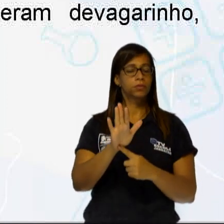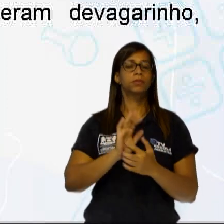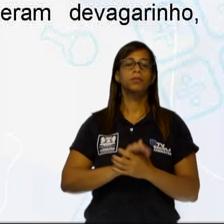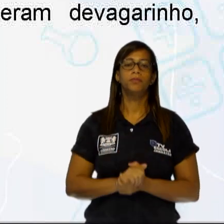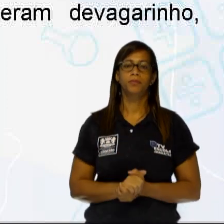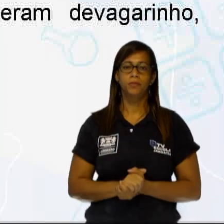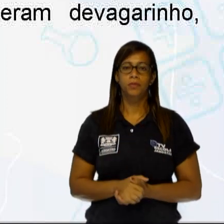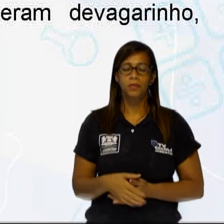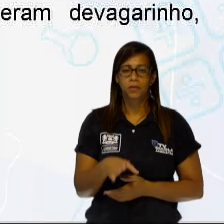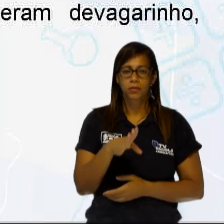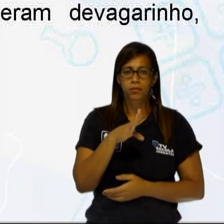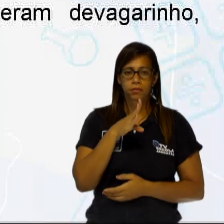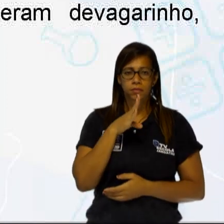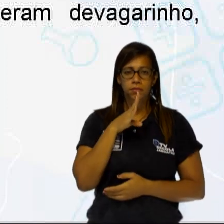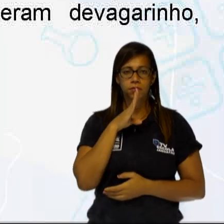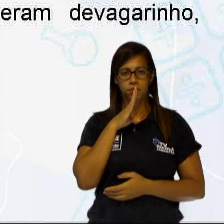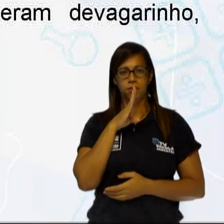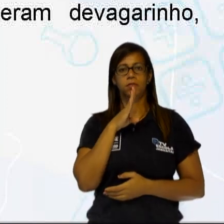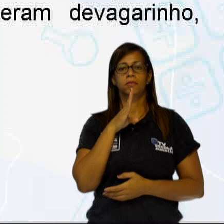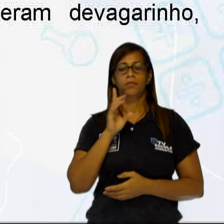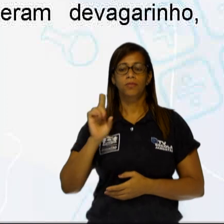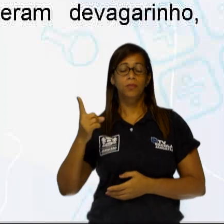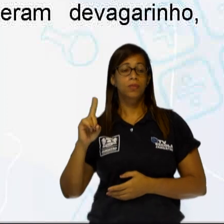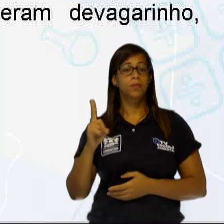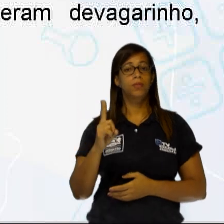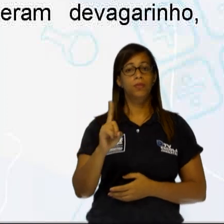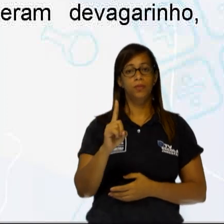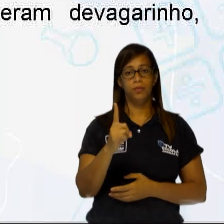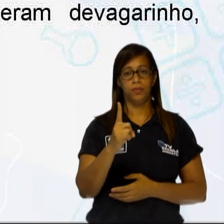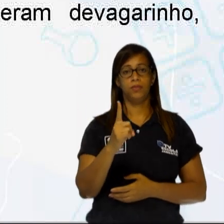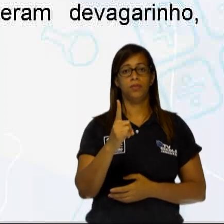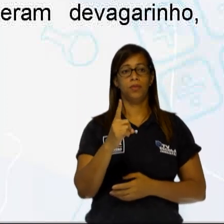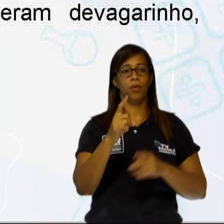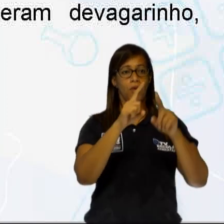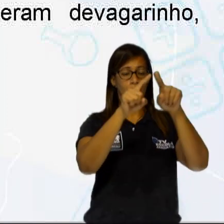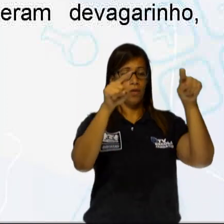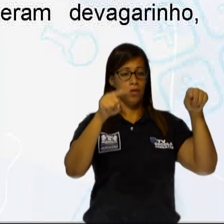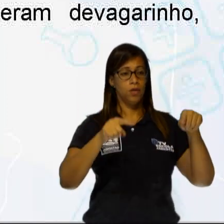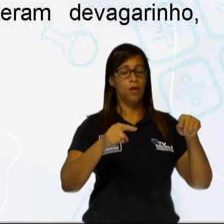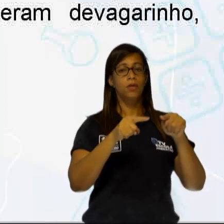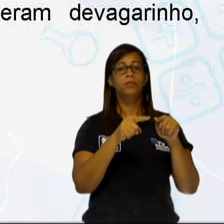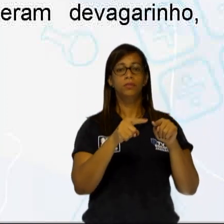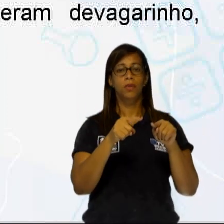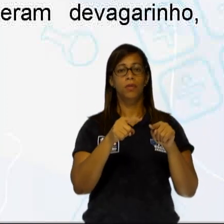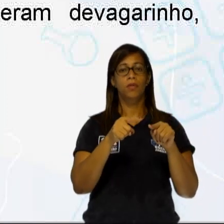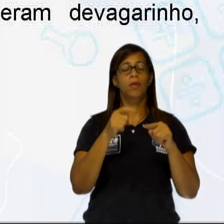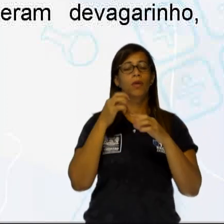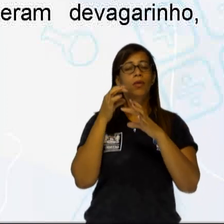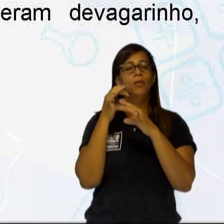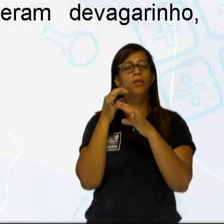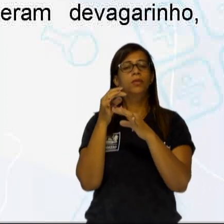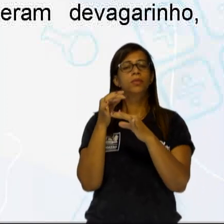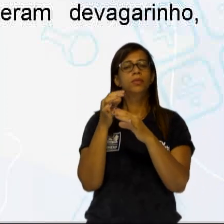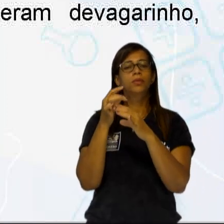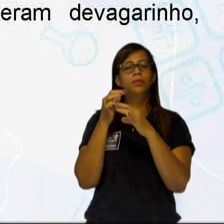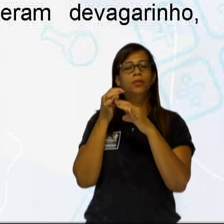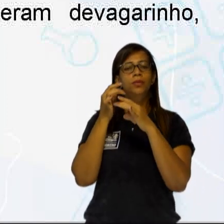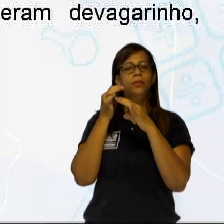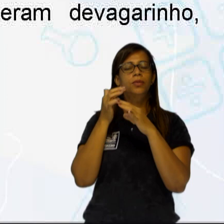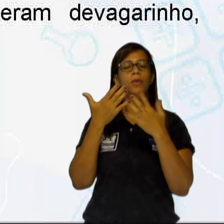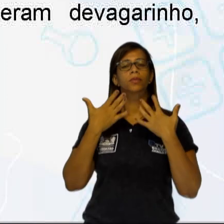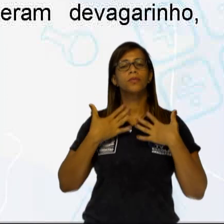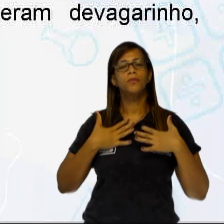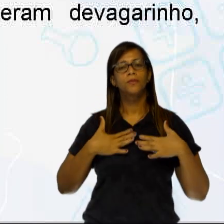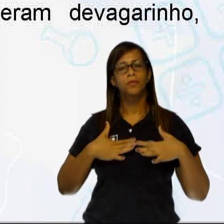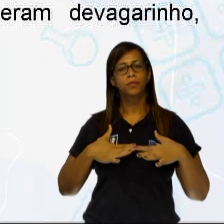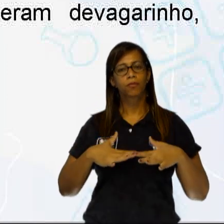obra. E silenciosamente se aproximou da jaula dos orangotangos. Começou a tocar baixinho, bem suave, sua magnífica flauta doce,